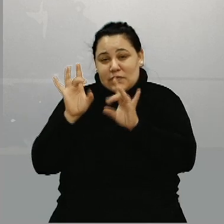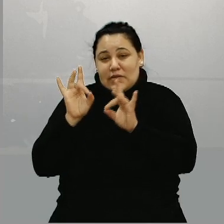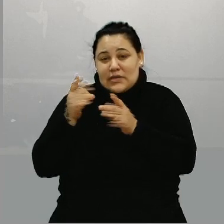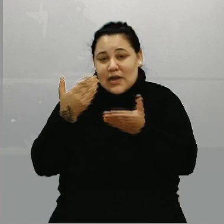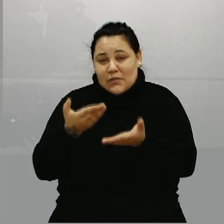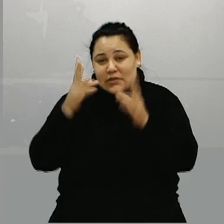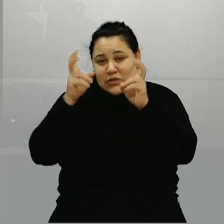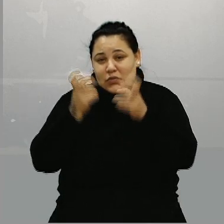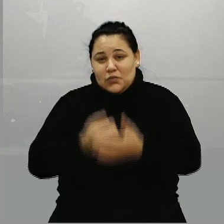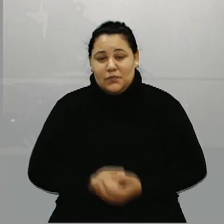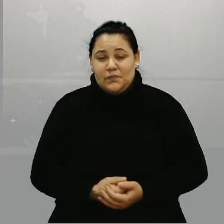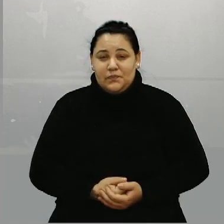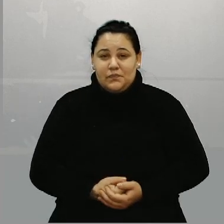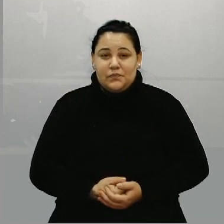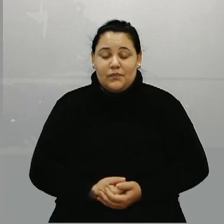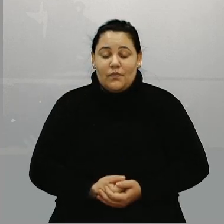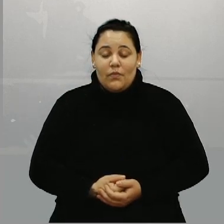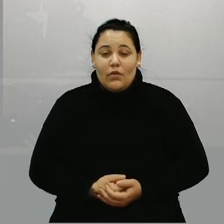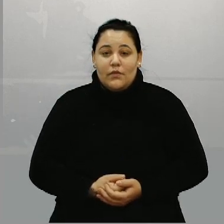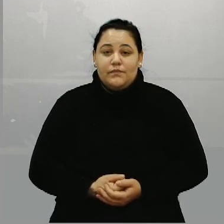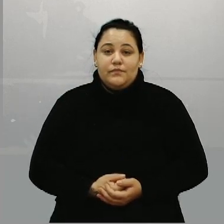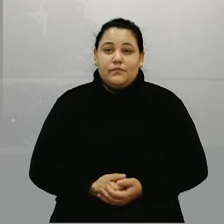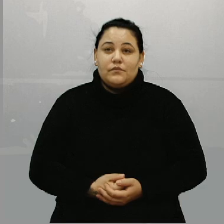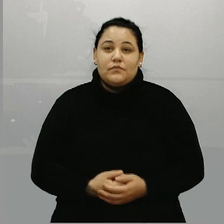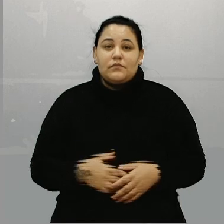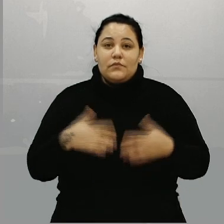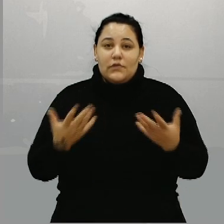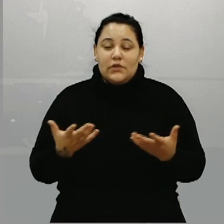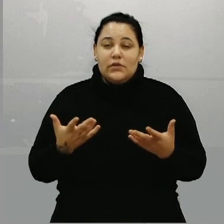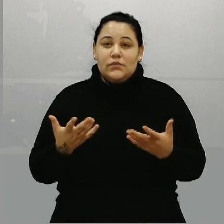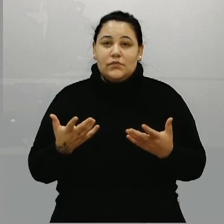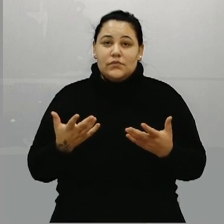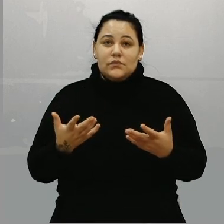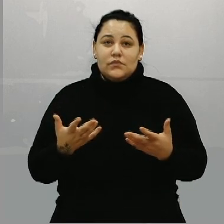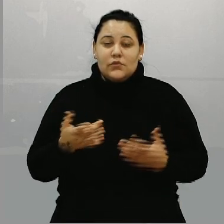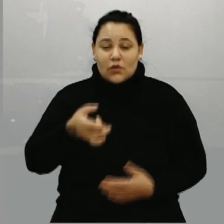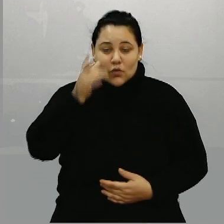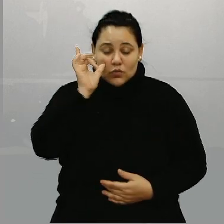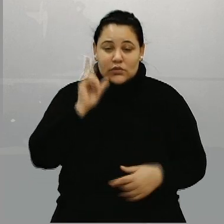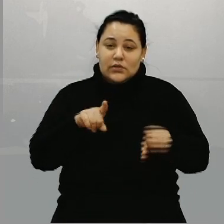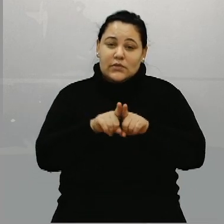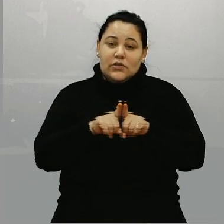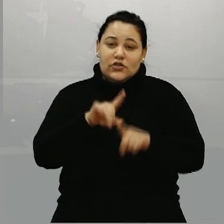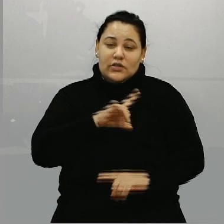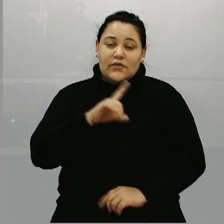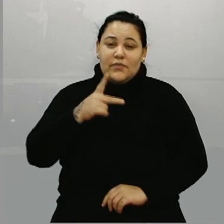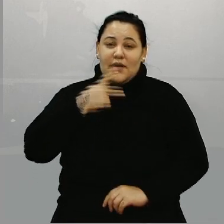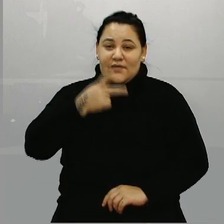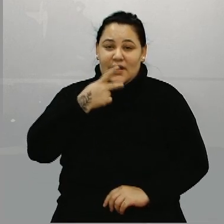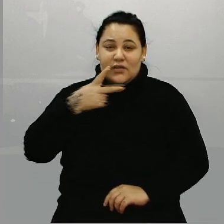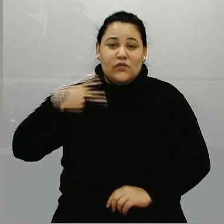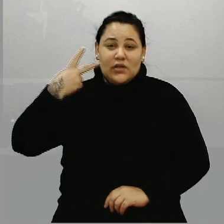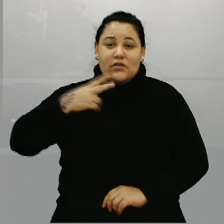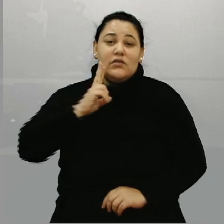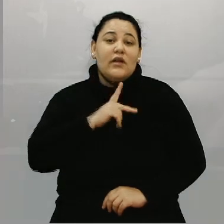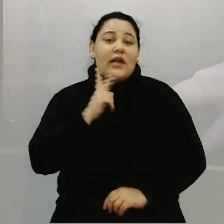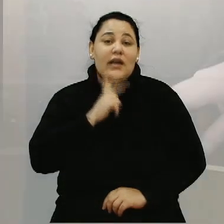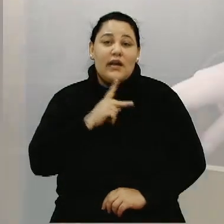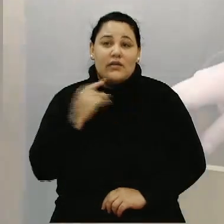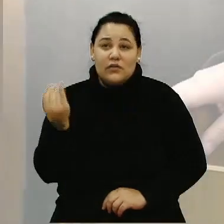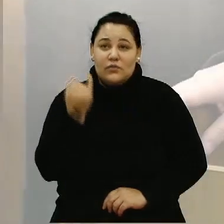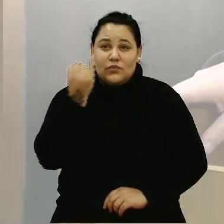pleito. Nesse sentido também, ontem nós tivemos uma fala aqui do vereador Renato, e é